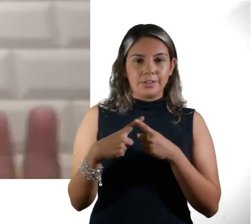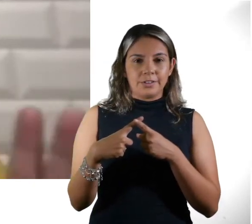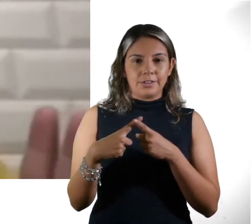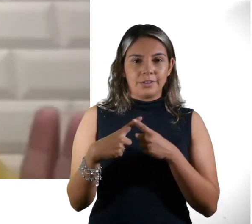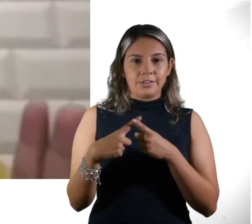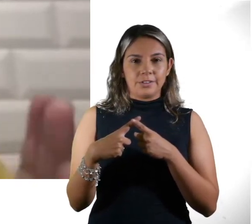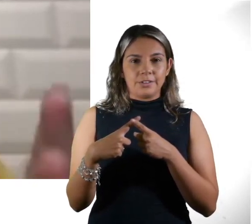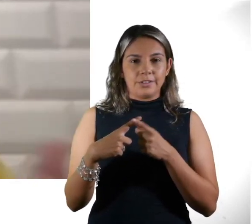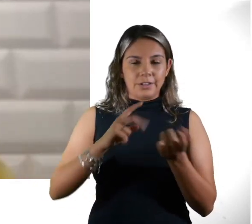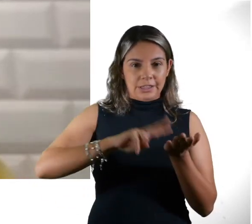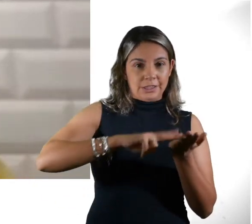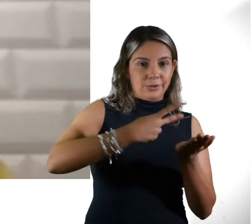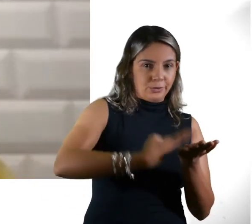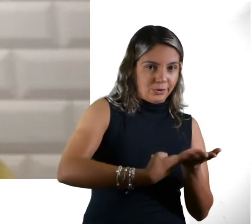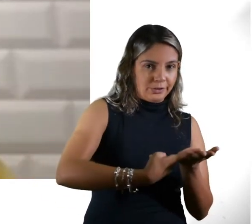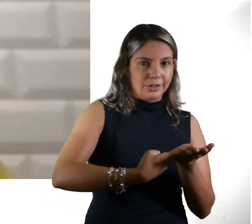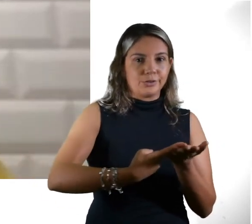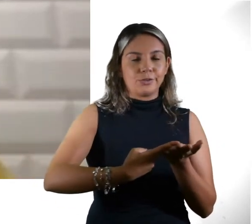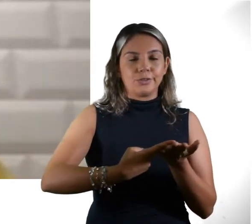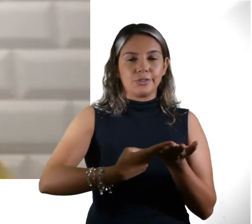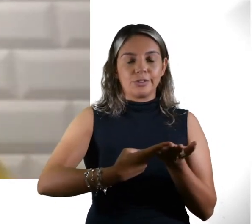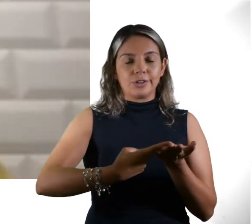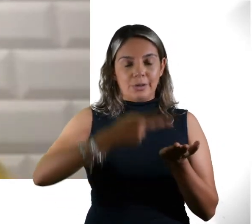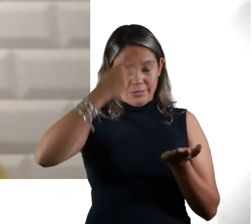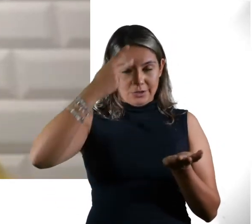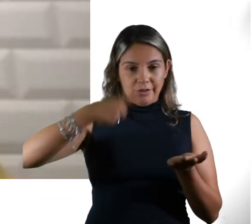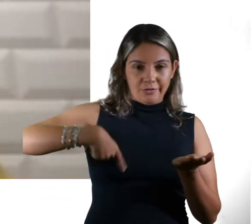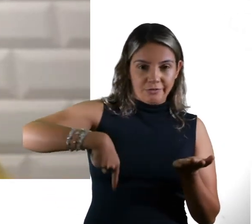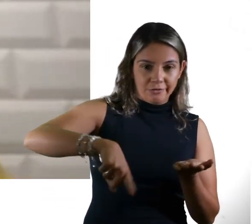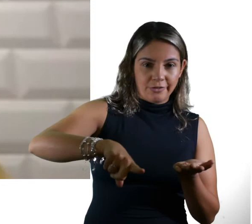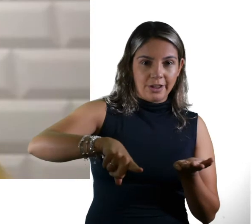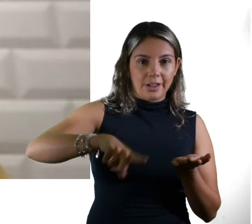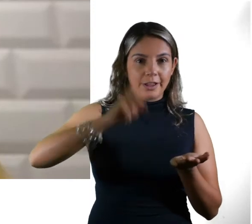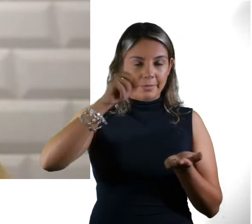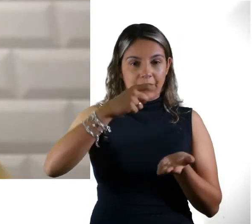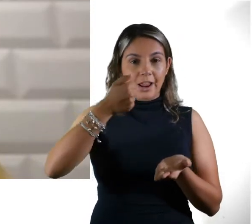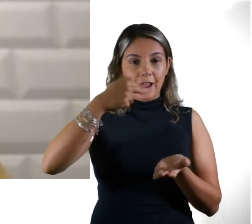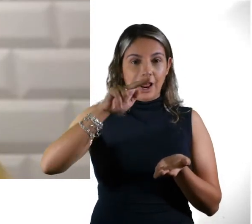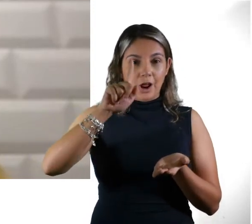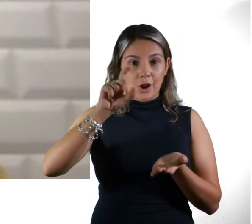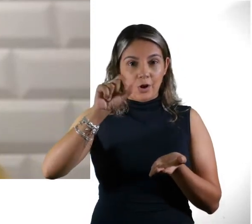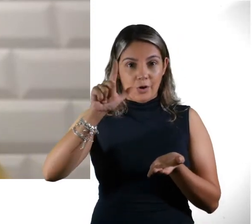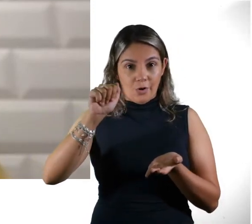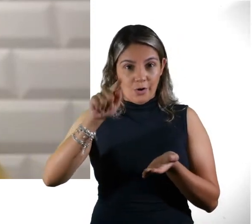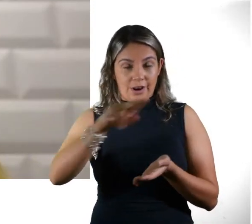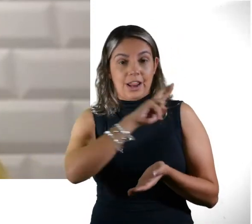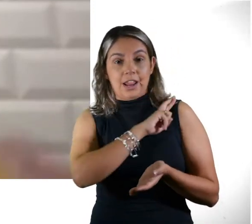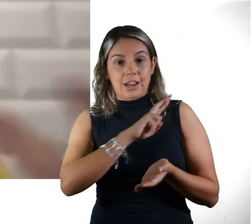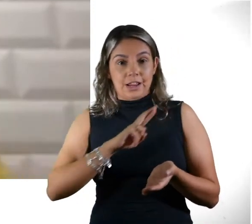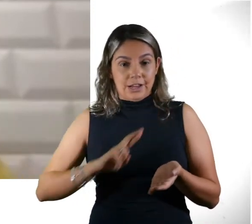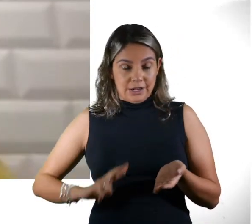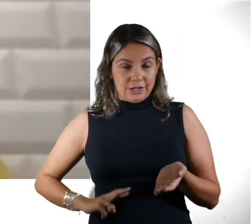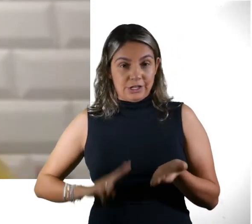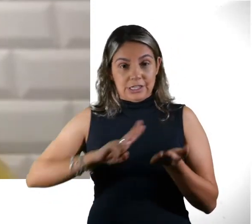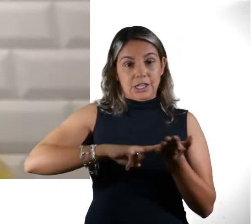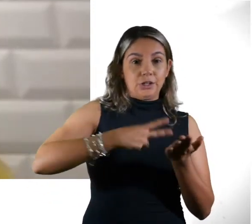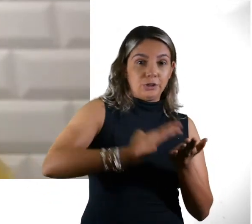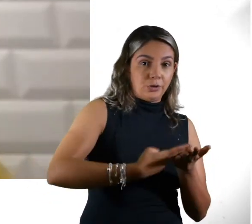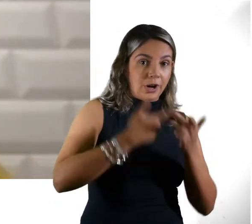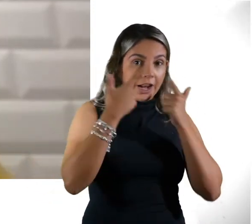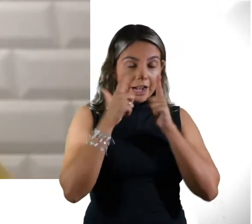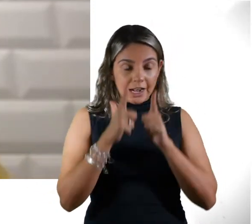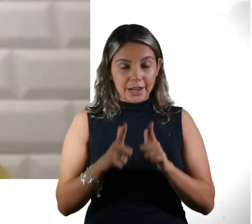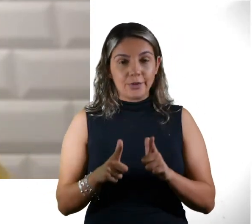é um intermediário, não é? Ele é um tradutor, é realmente um tradutor, é alguém que vai para Angola ao serviço da Rainha Ginga,